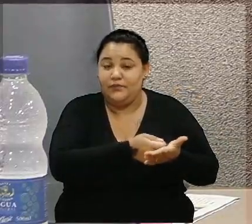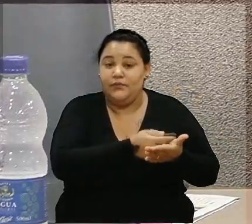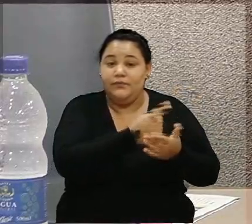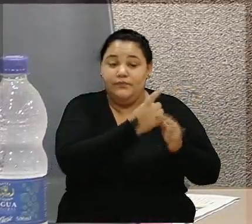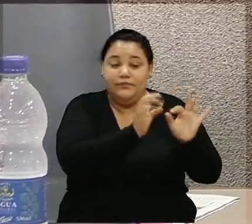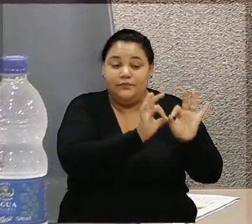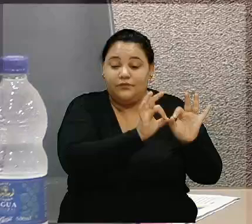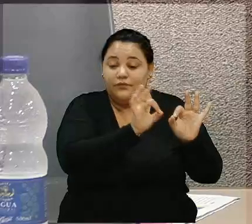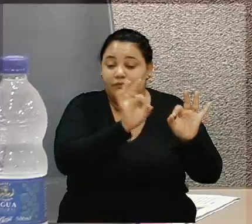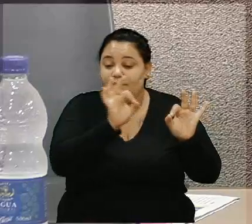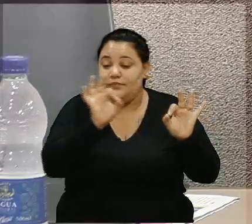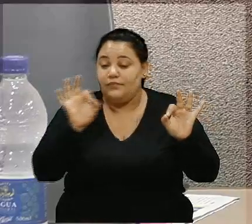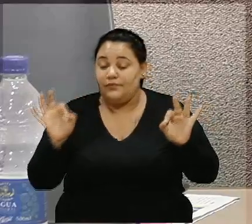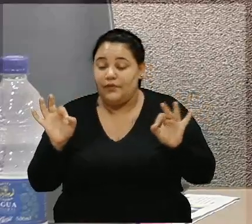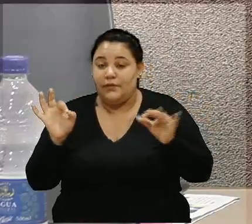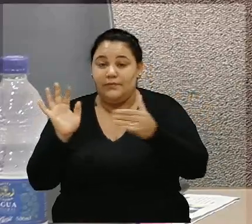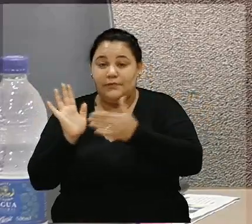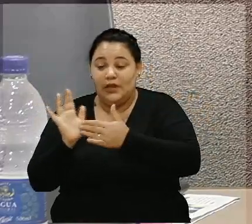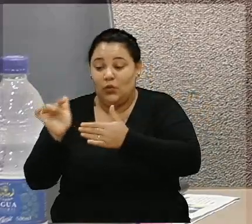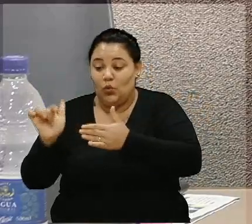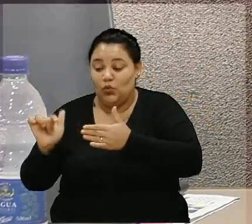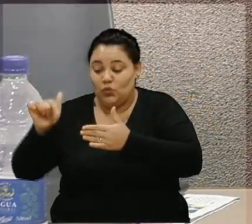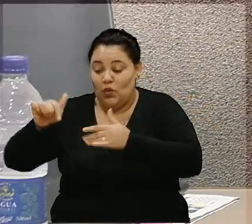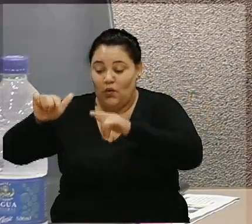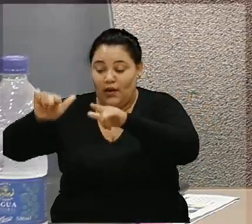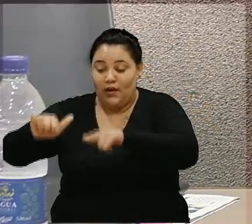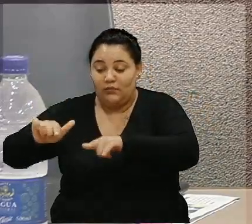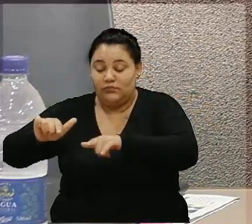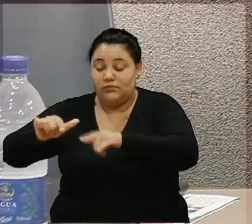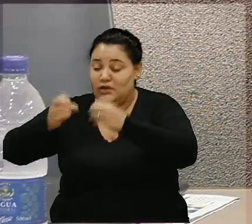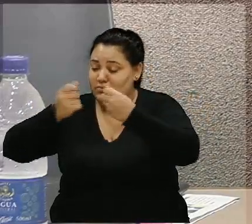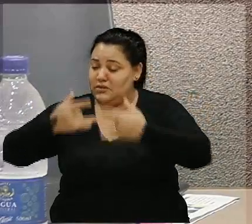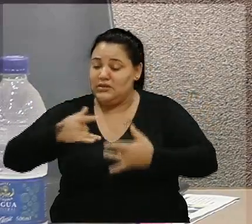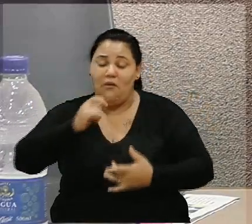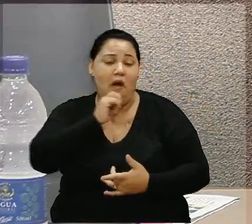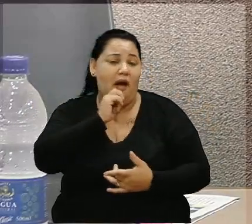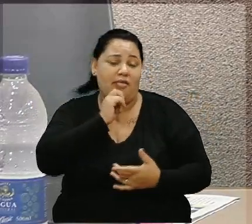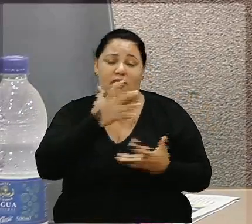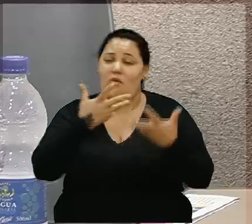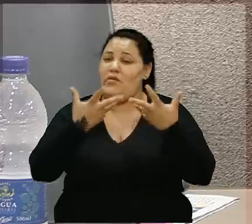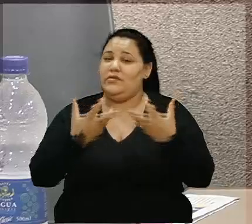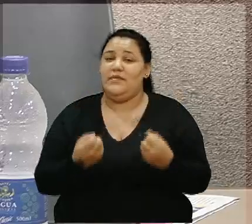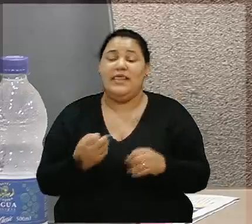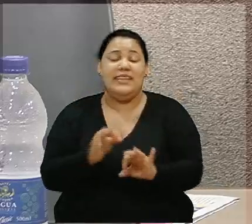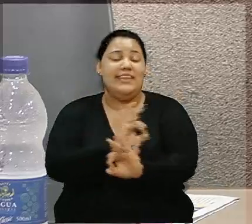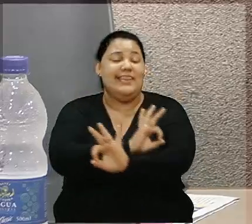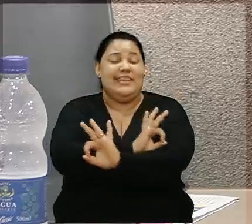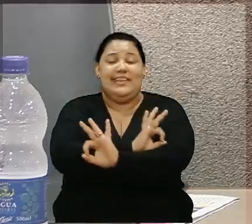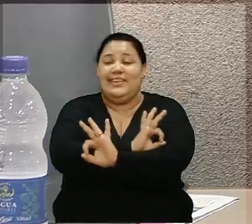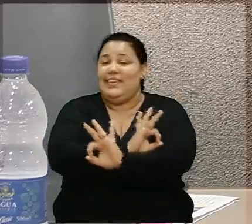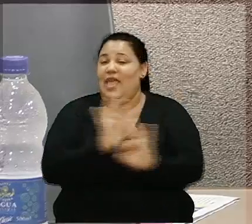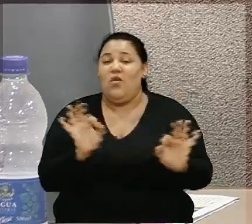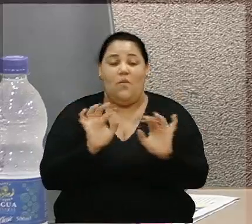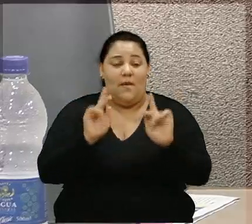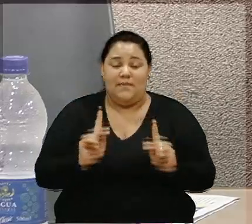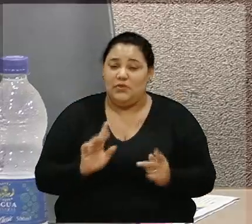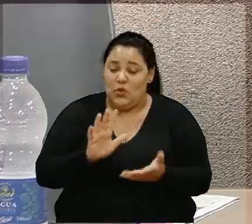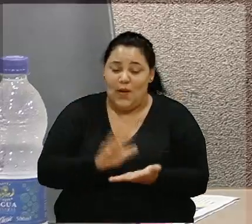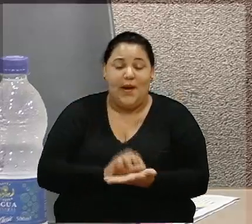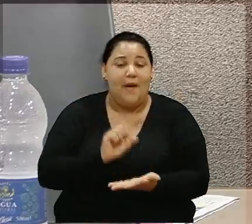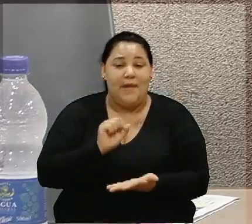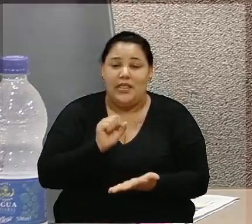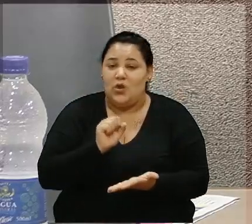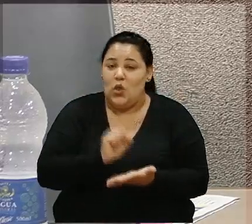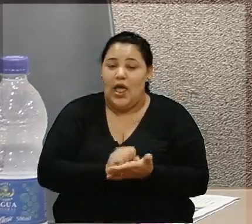Então, essa é a explicação que eu até hoje não recebi, de nenhum ente credenciado que pode nos dar